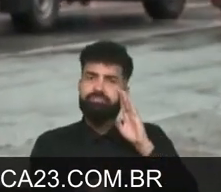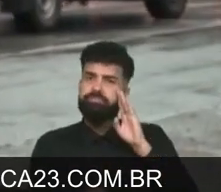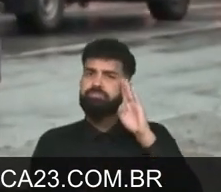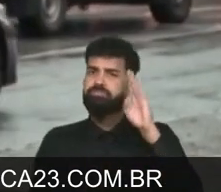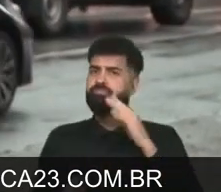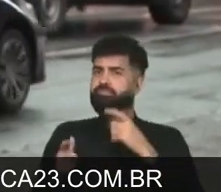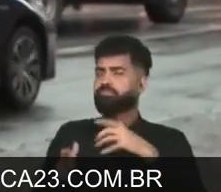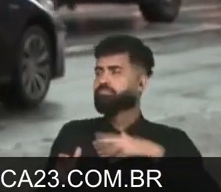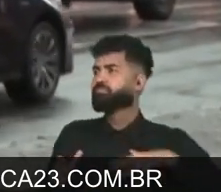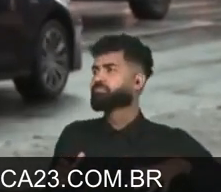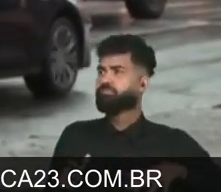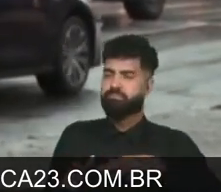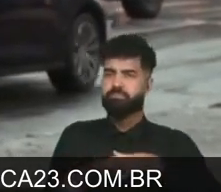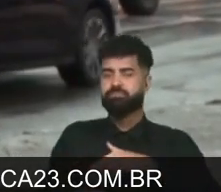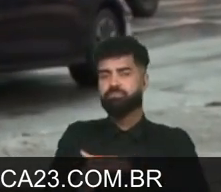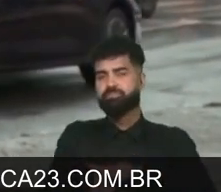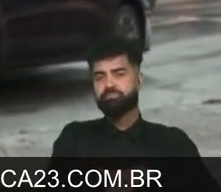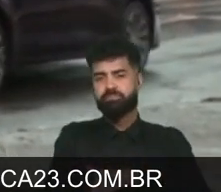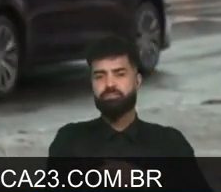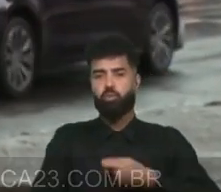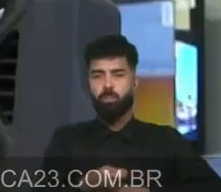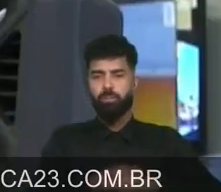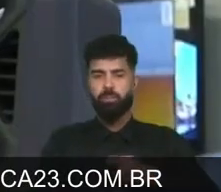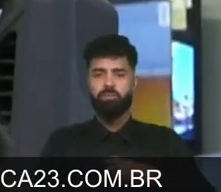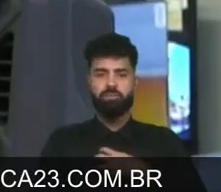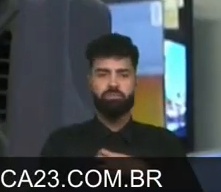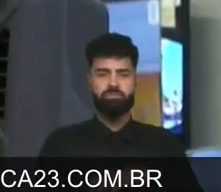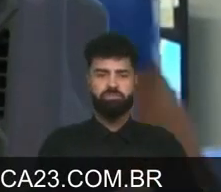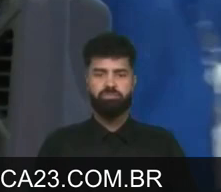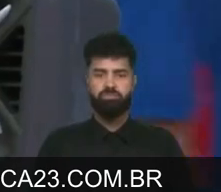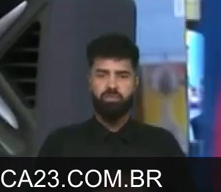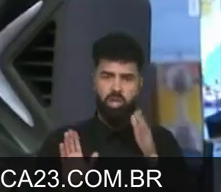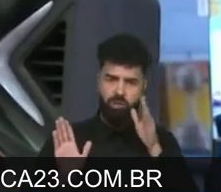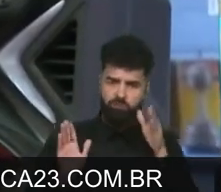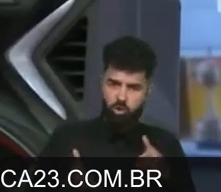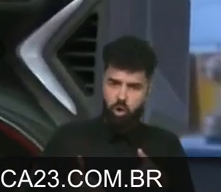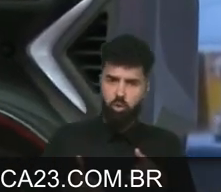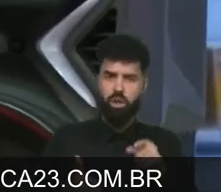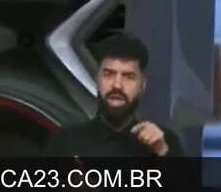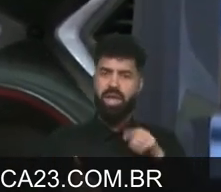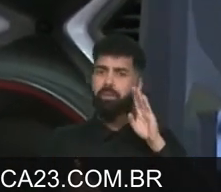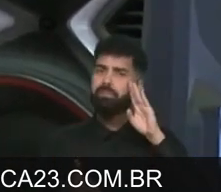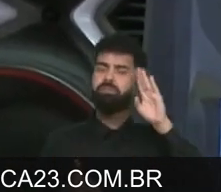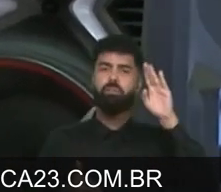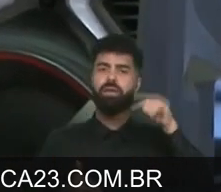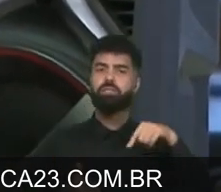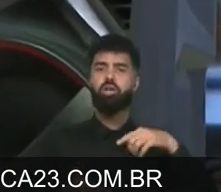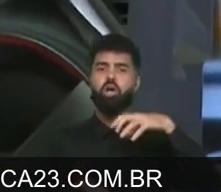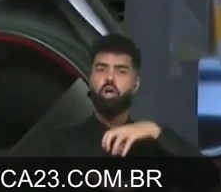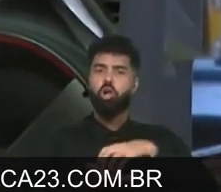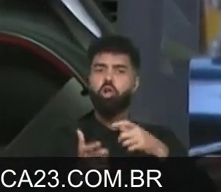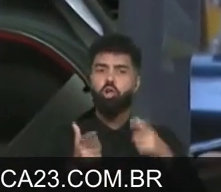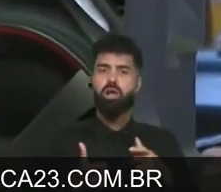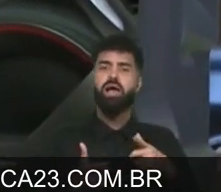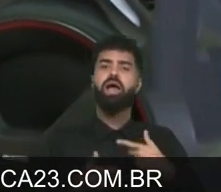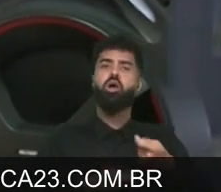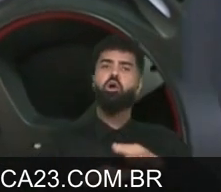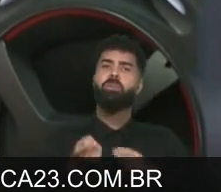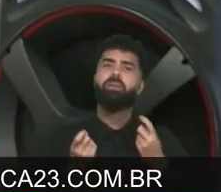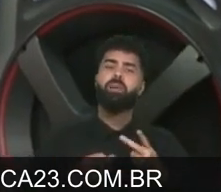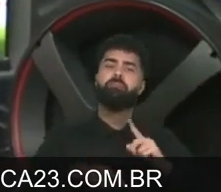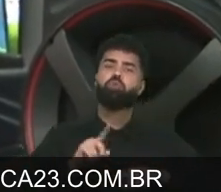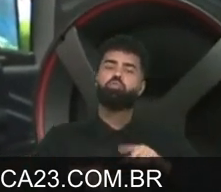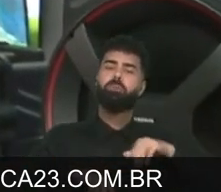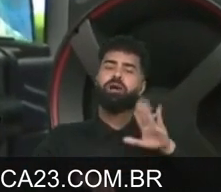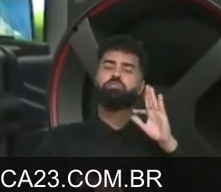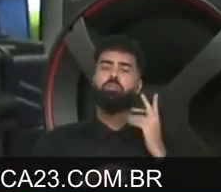nas principais áreas e ruas de comércio de Salvador. O foco da ação principalmente são estabelecimentos que comercializam os produtos mais procurados